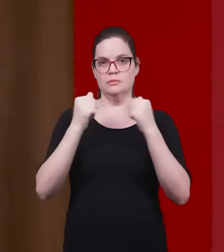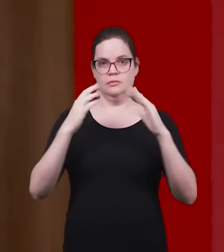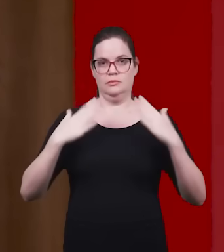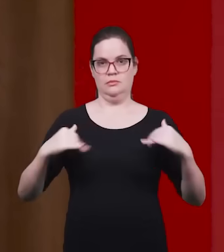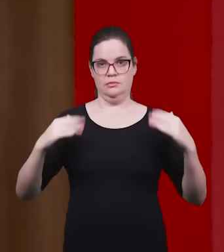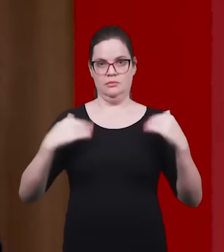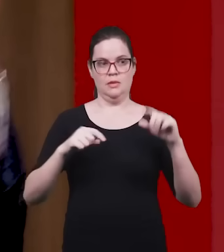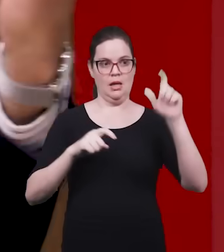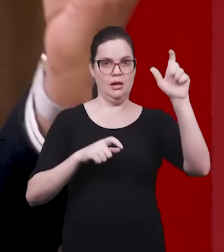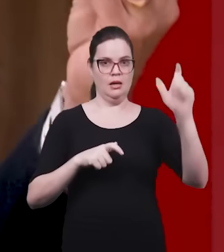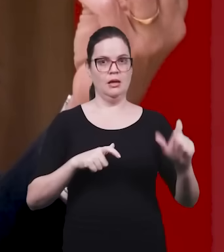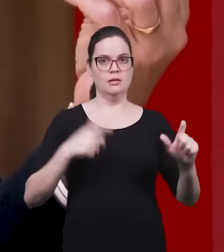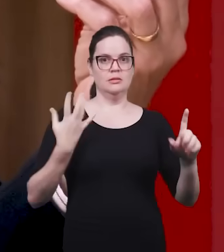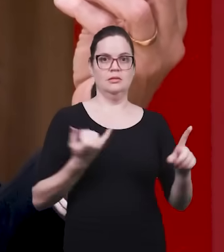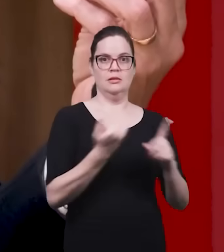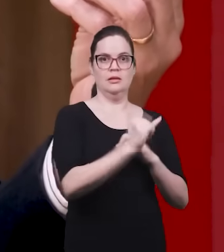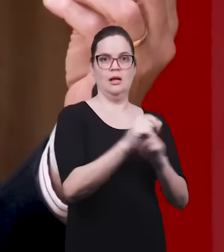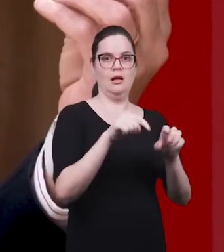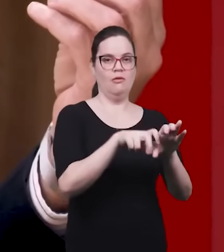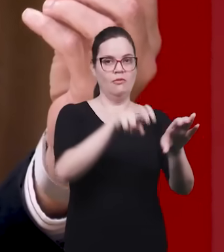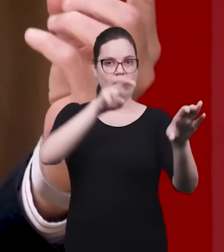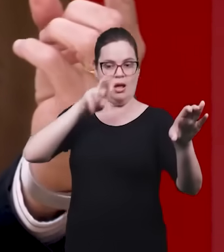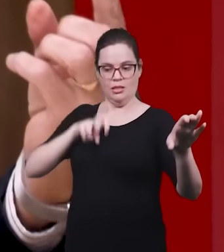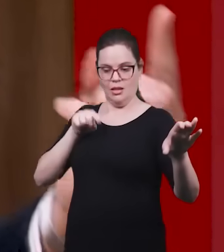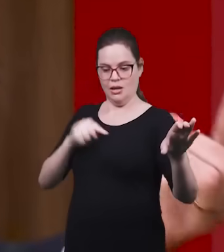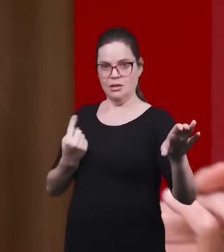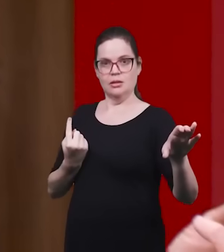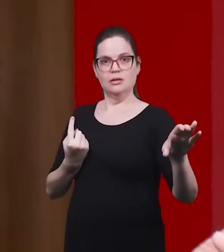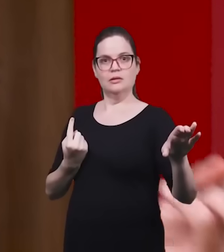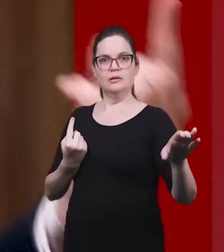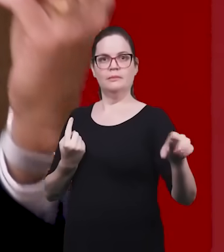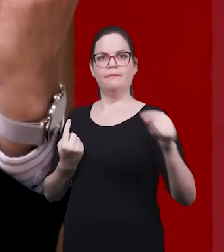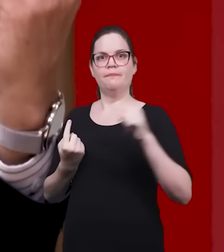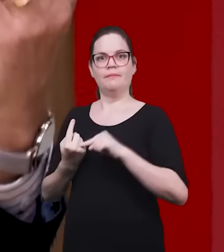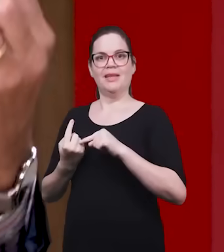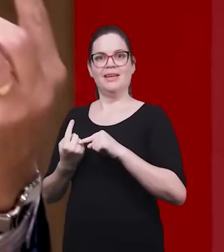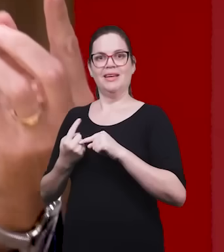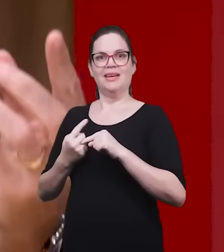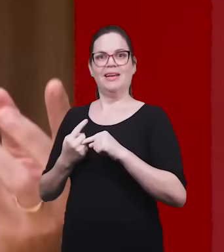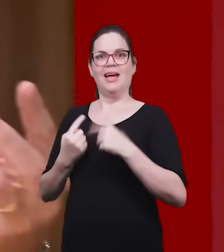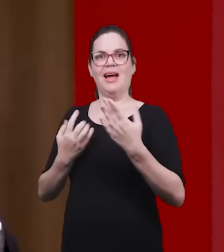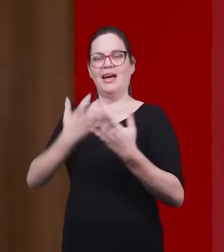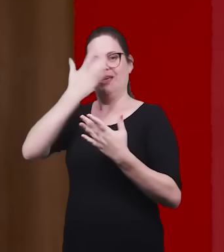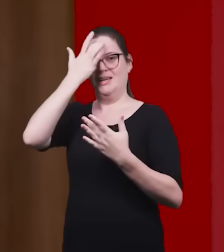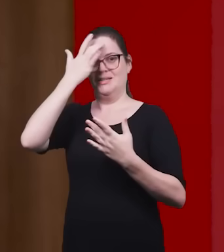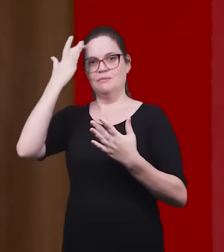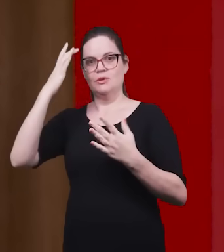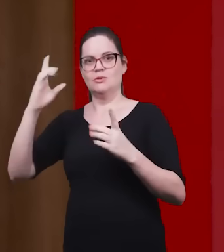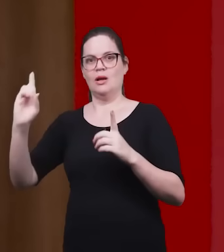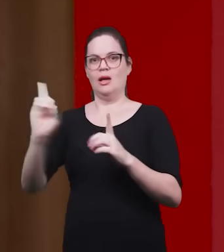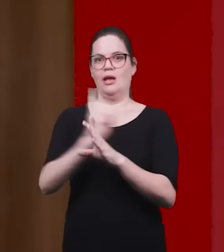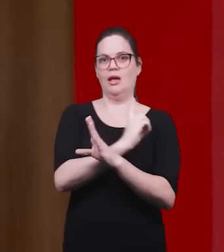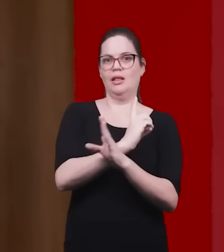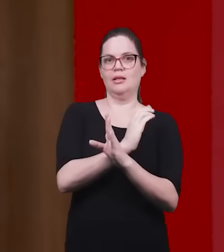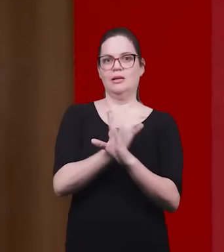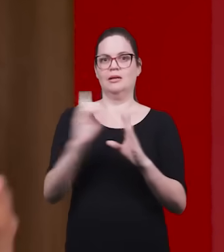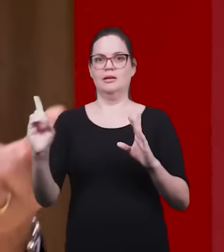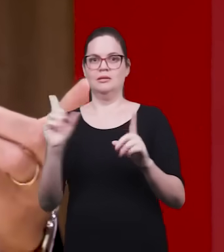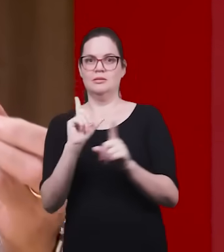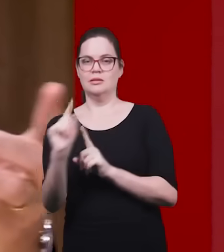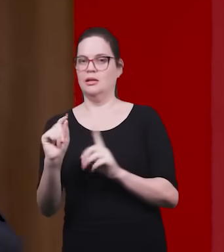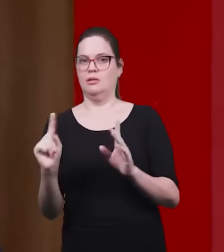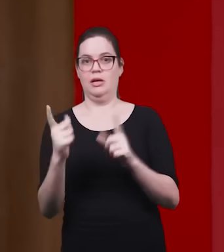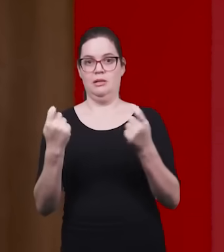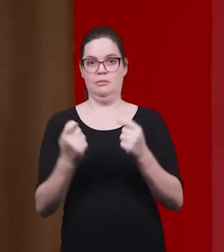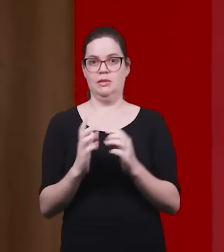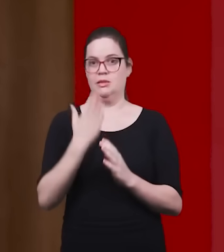línguas fica lá no fundo da igreja. Aí, daqui a pouco ele vai entregar a interpretação lá no fundo e tem gente entrando, saindo. Isso não é sábio. Ele deve